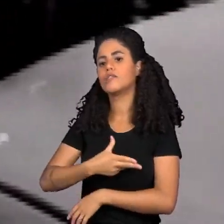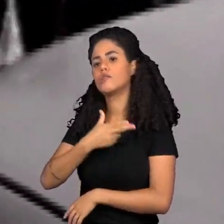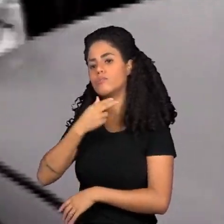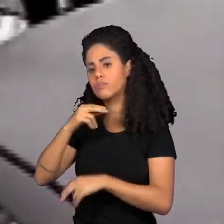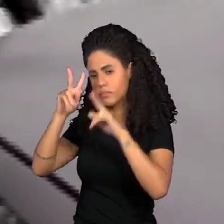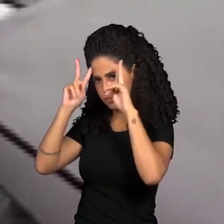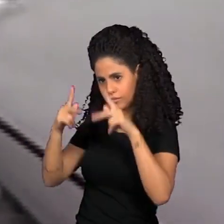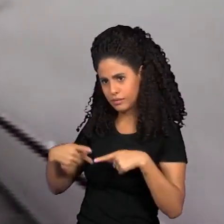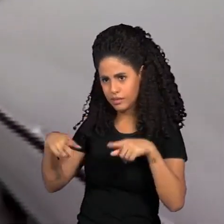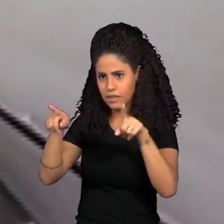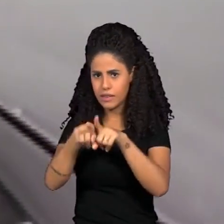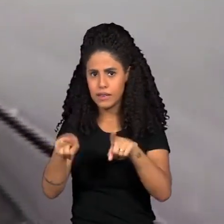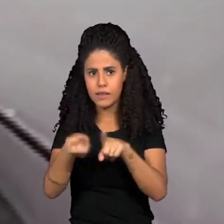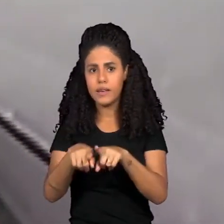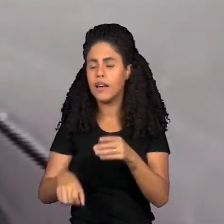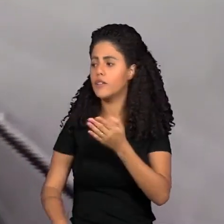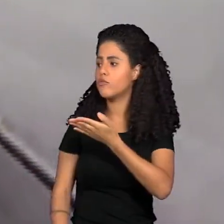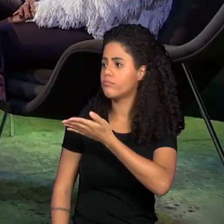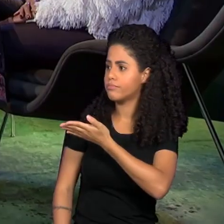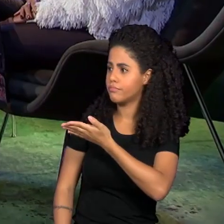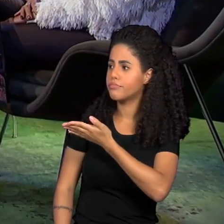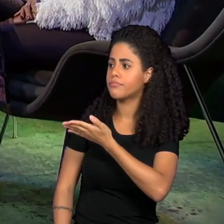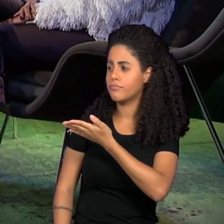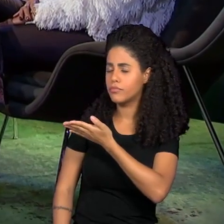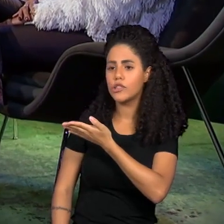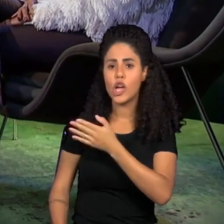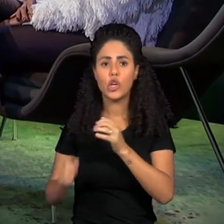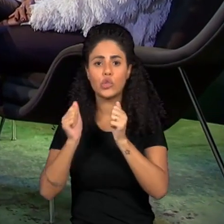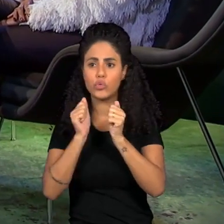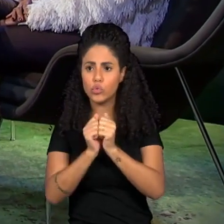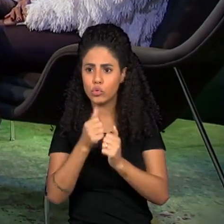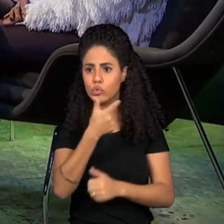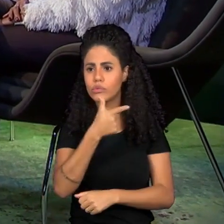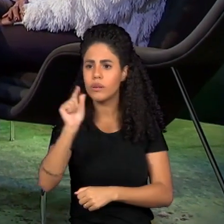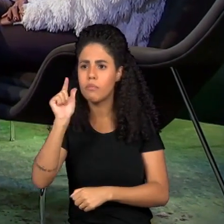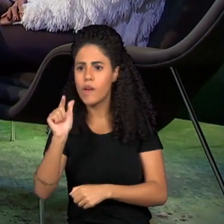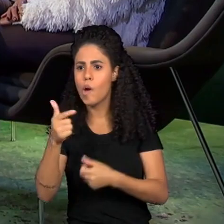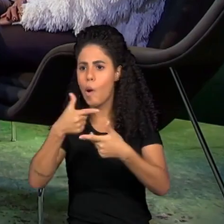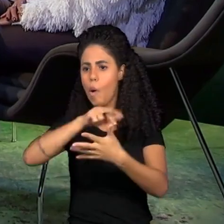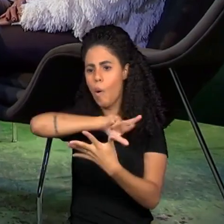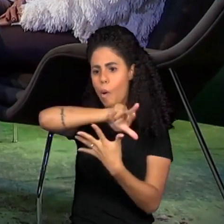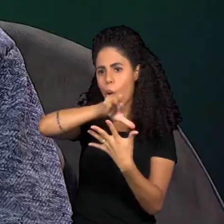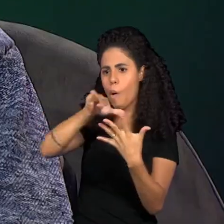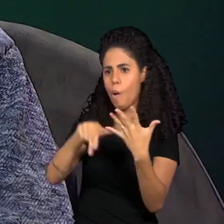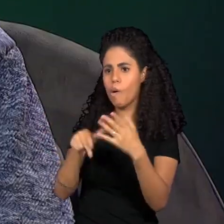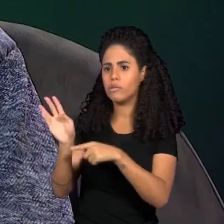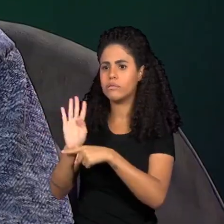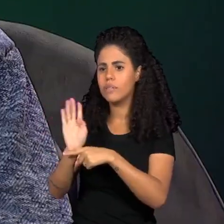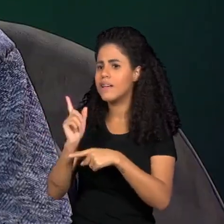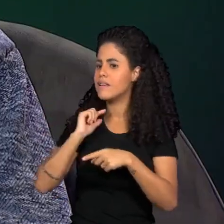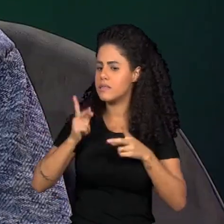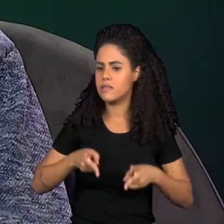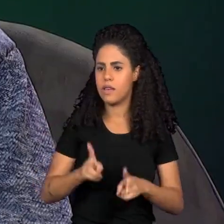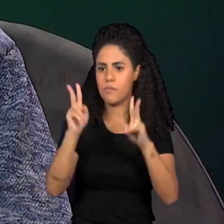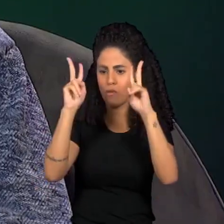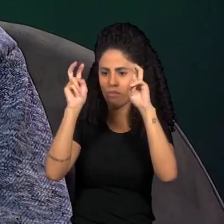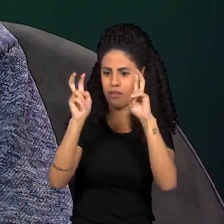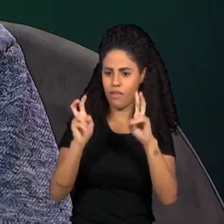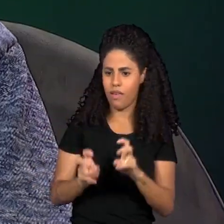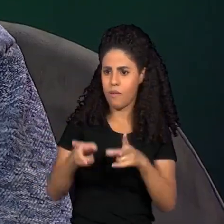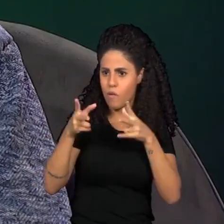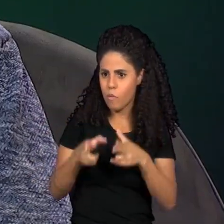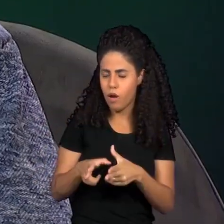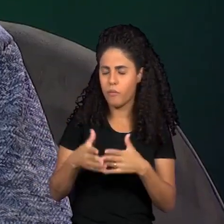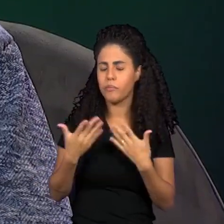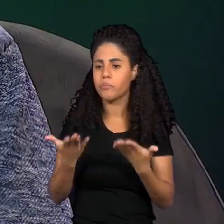clipe do Rapa, Minha Alma, que eu fiz com a Cássia Lund. Aí veio Subúrbia, né? Eu sempre trabalhei com essa temática, né? E estou